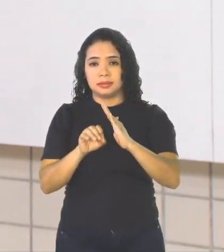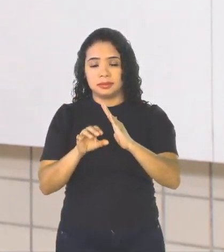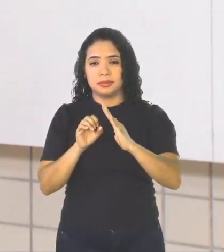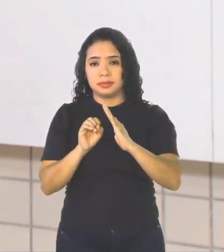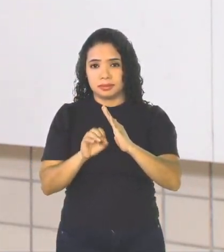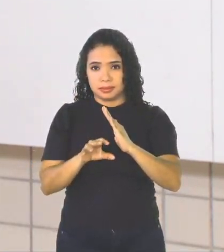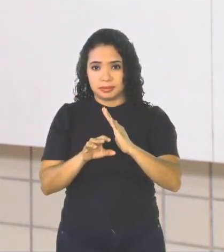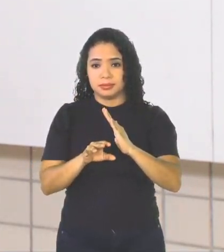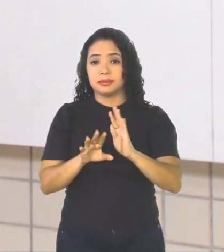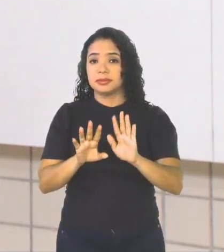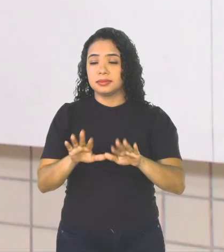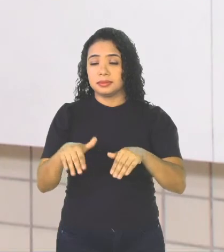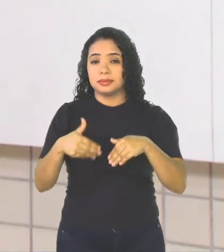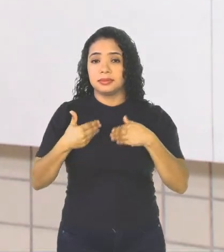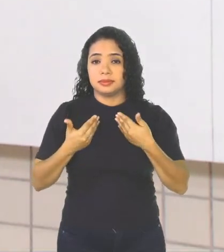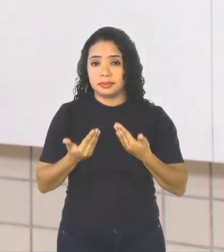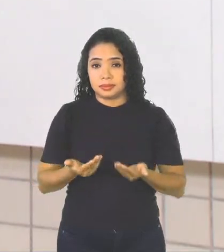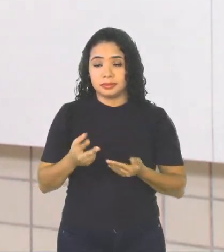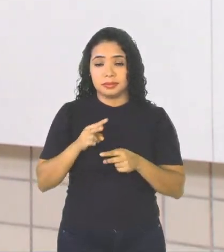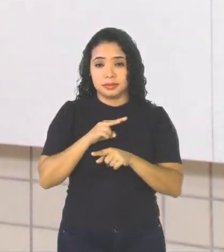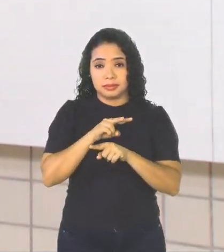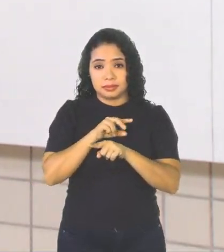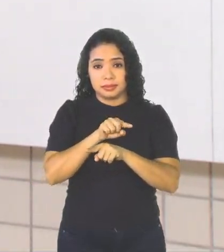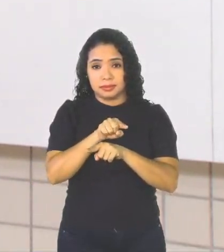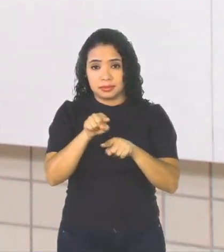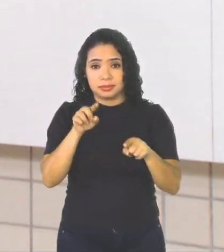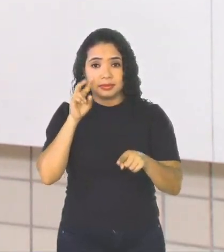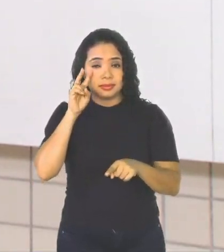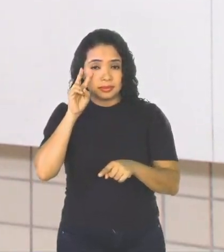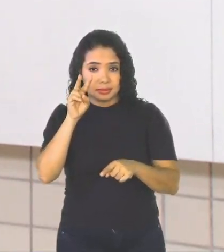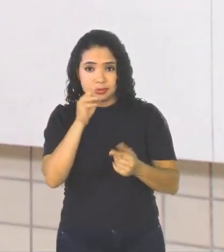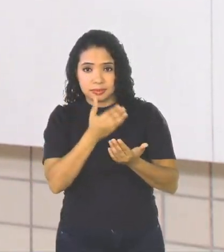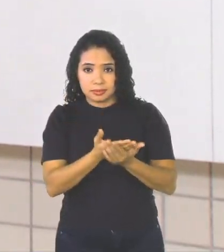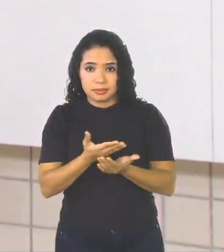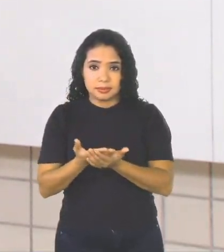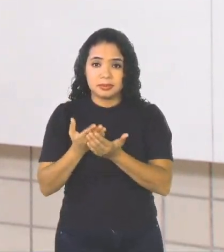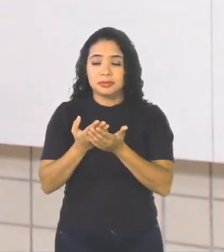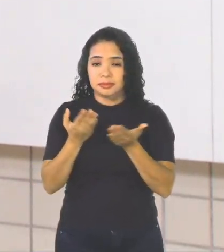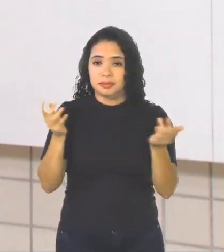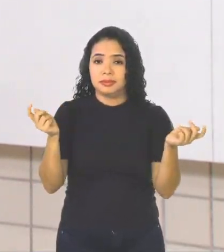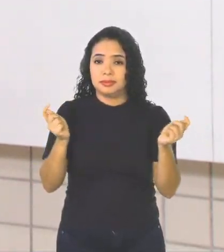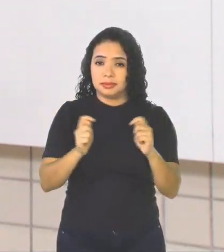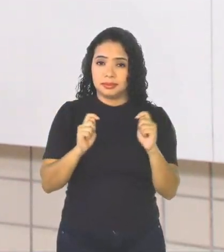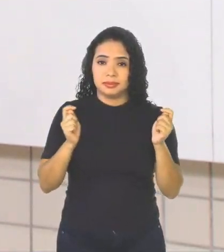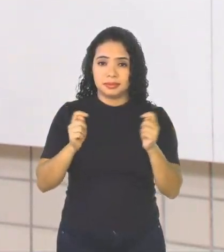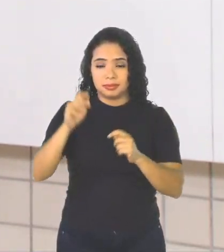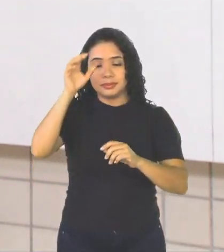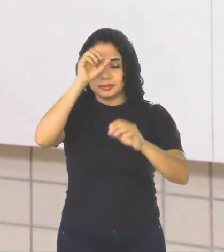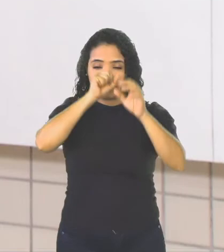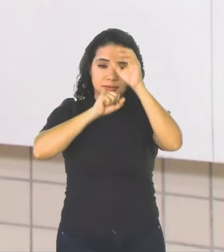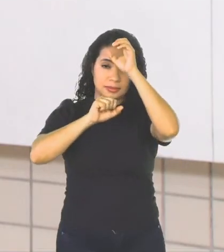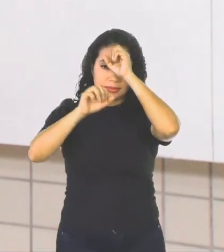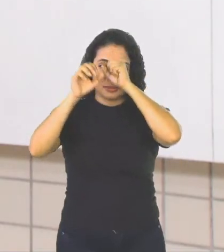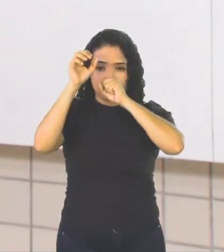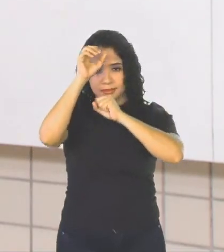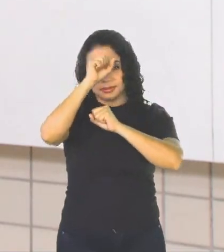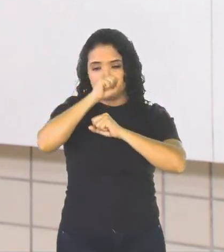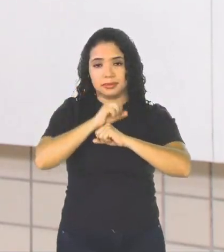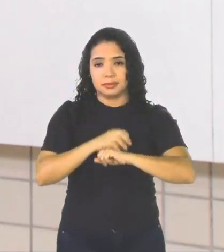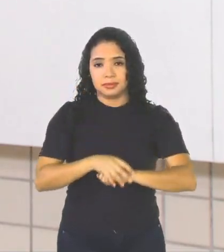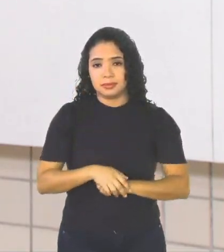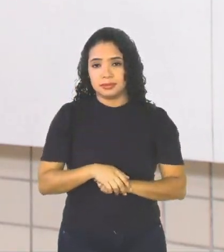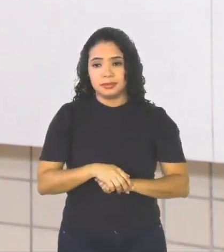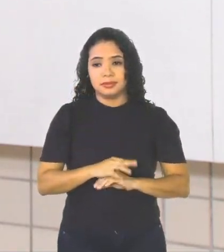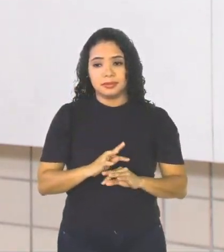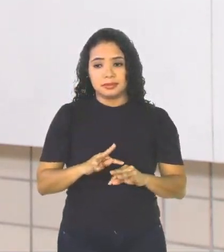School. Então, assistam às nossas aulas para que vocês possam aprender realmente